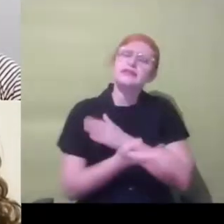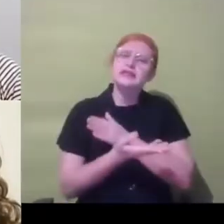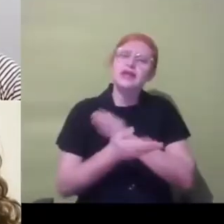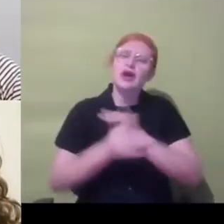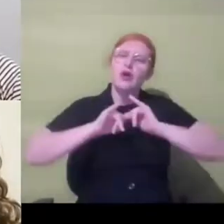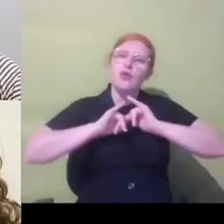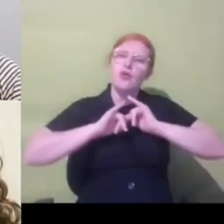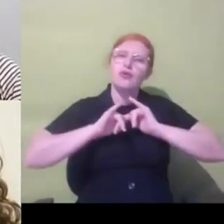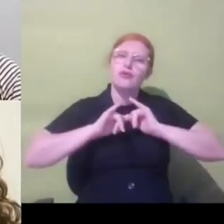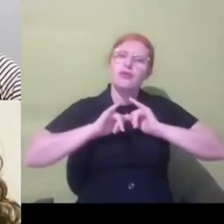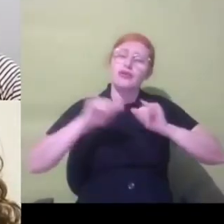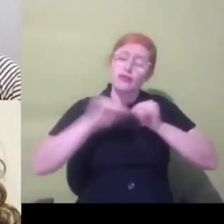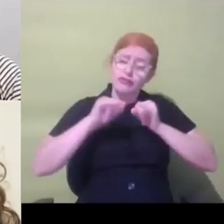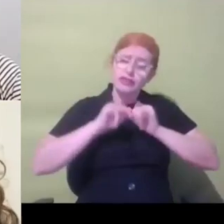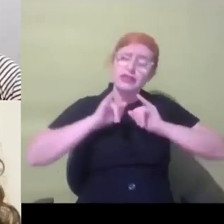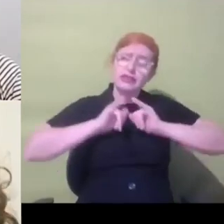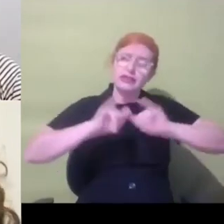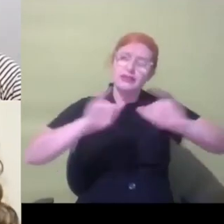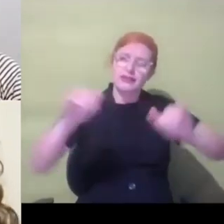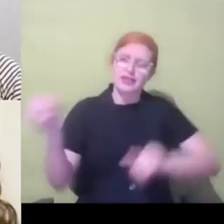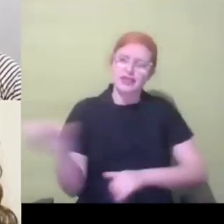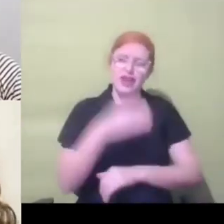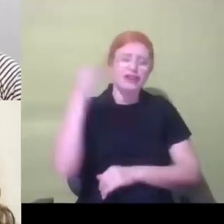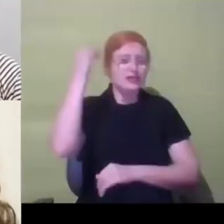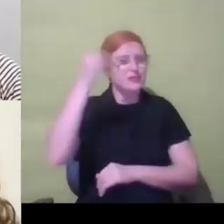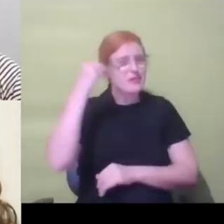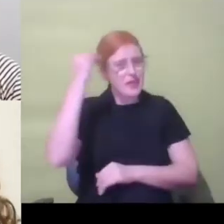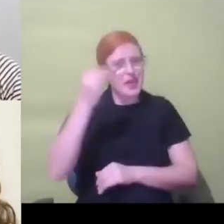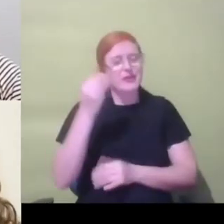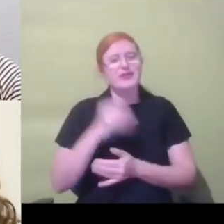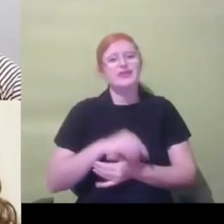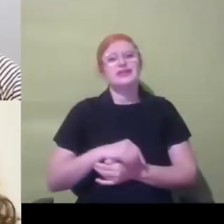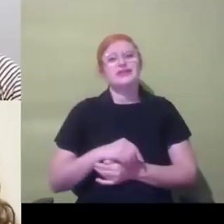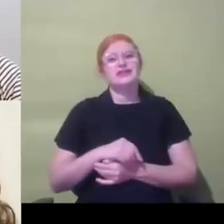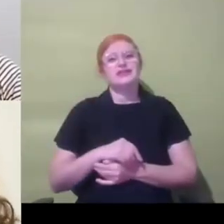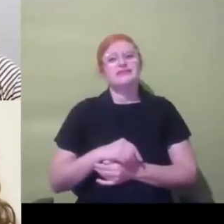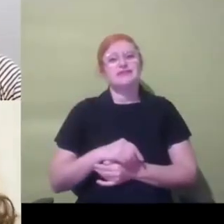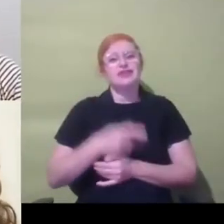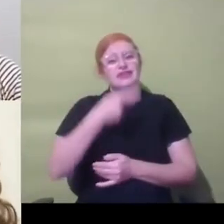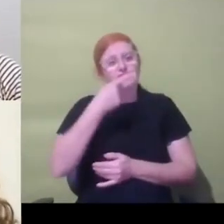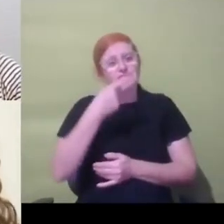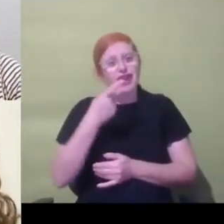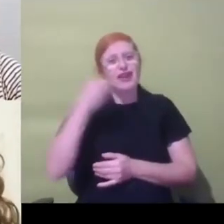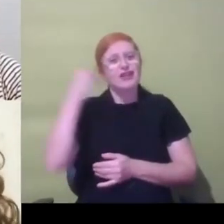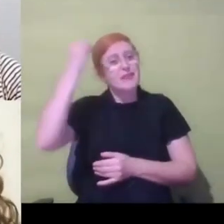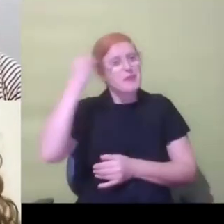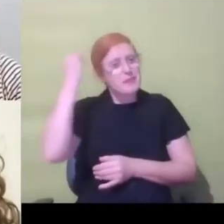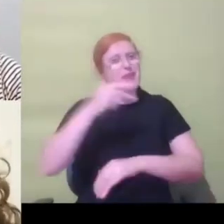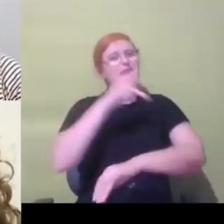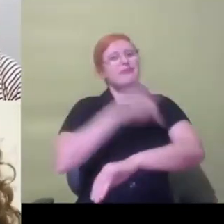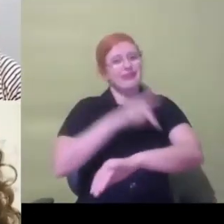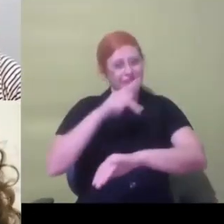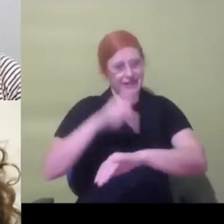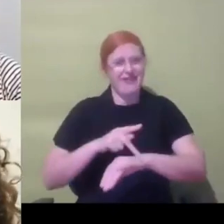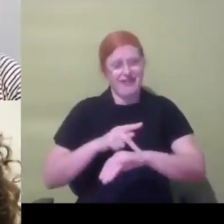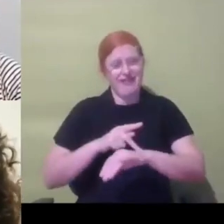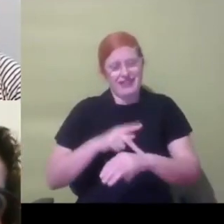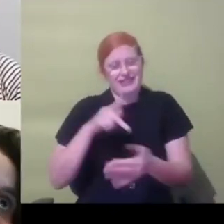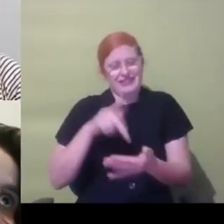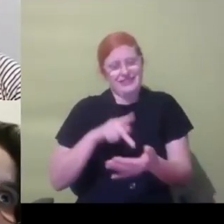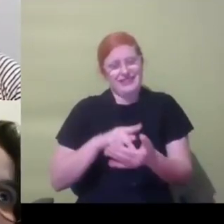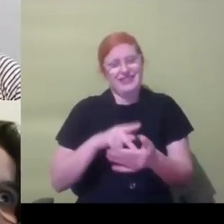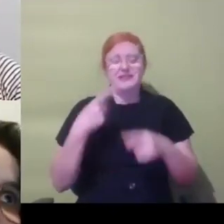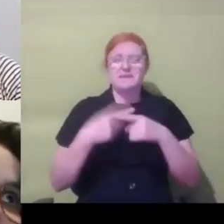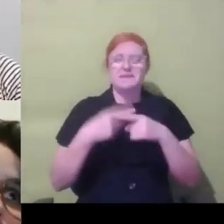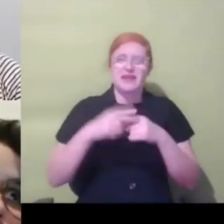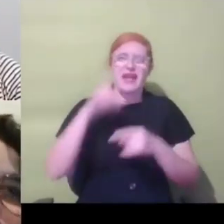essa campanha é um experimento, né? A gente tem chamado de experimento pedagógico porque realmente é um experimento, assim, porque